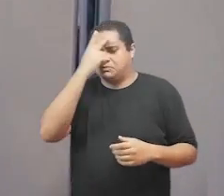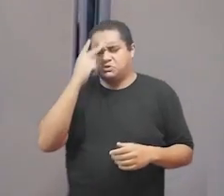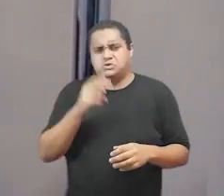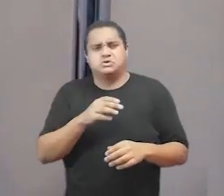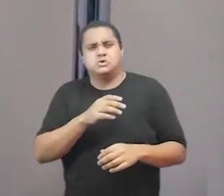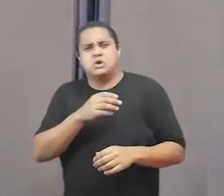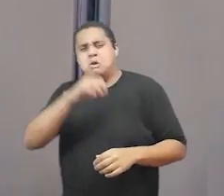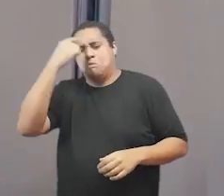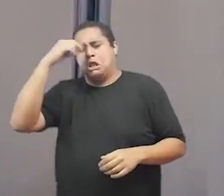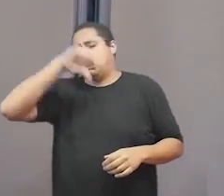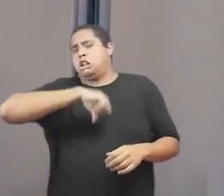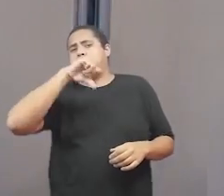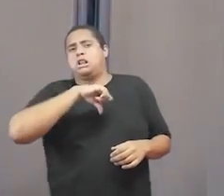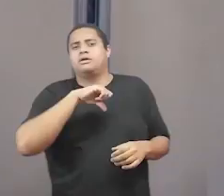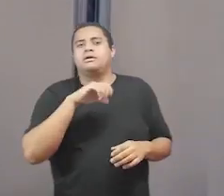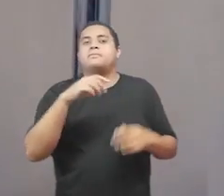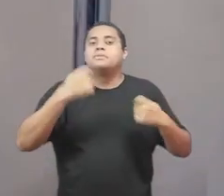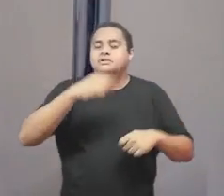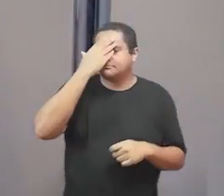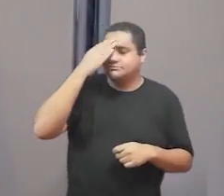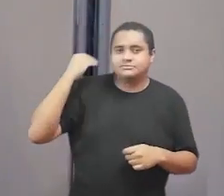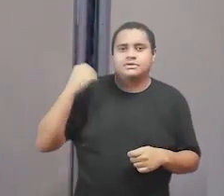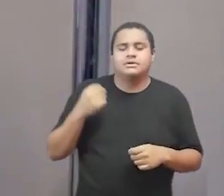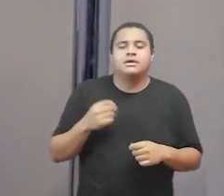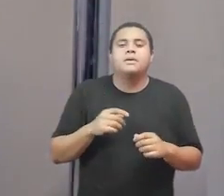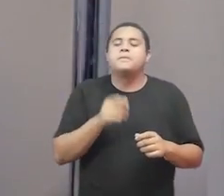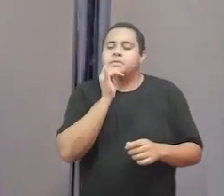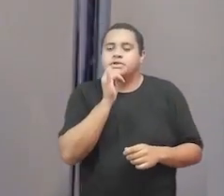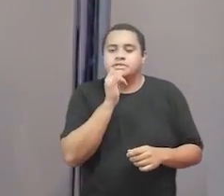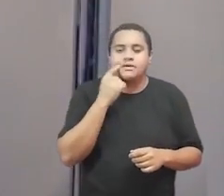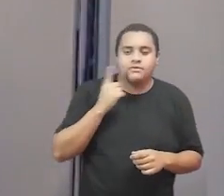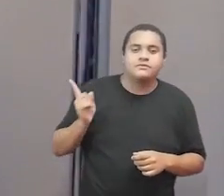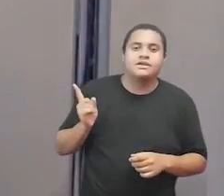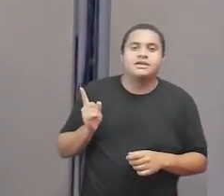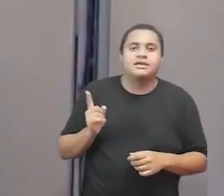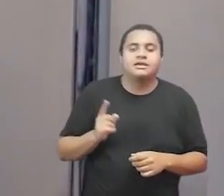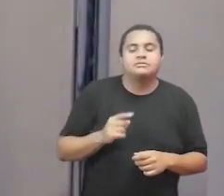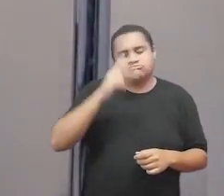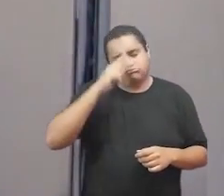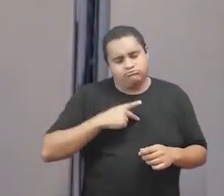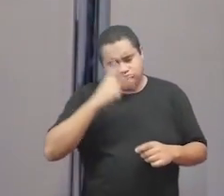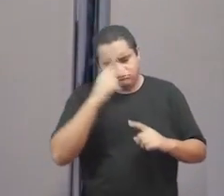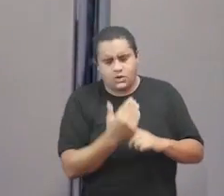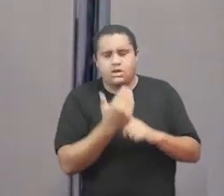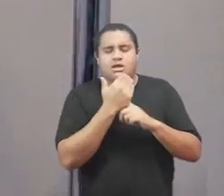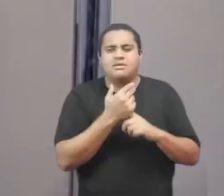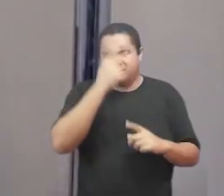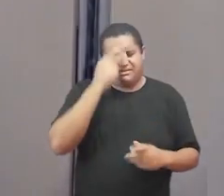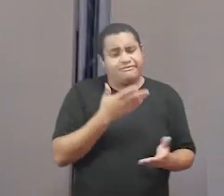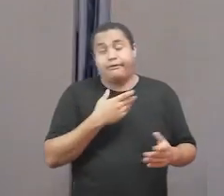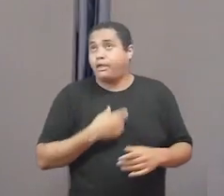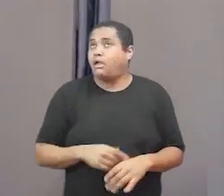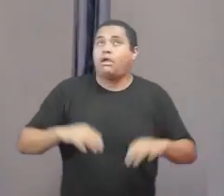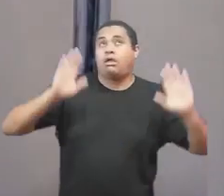esses preconceitos sobre esses conceitos. Então, por exemplo, autoajuda. Autoajuda, velho, é uma parada que ninguém ouve falar em autoajuda, ninguém